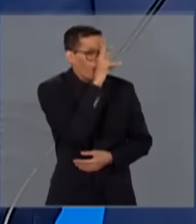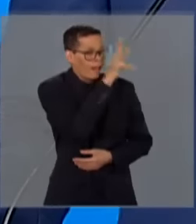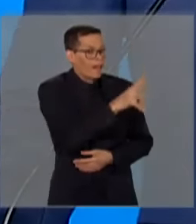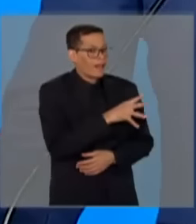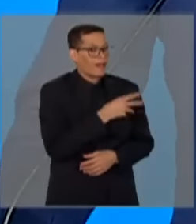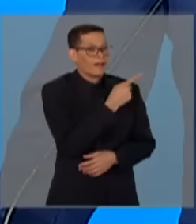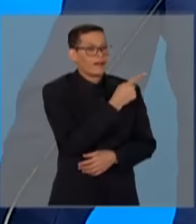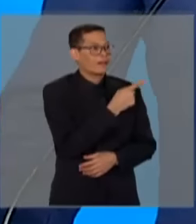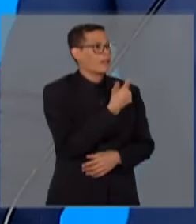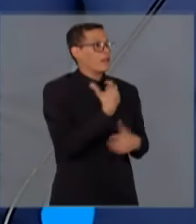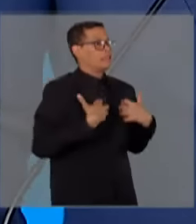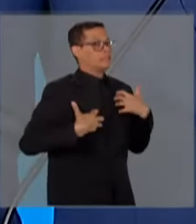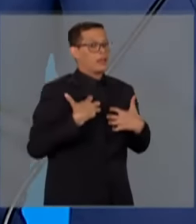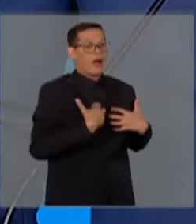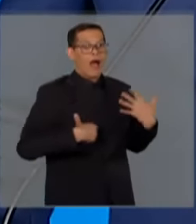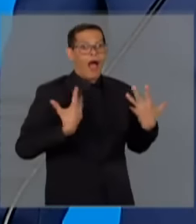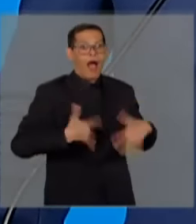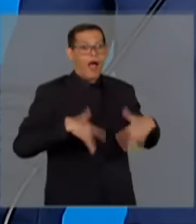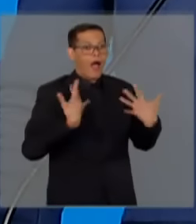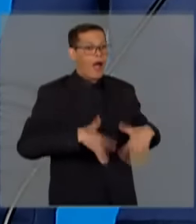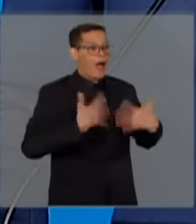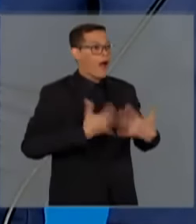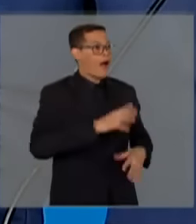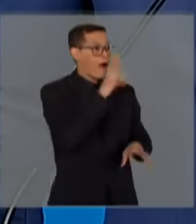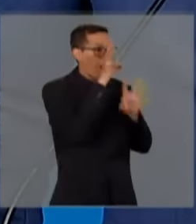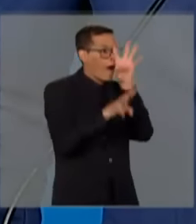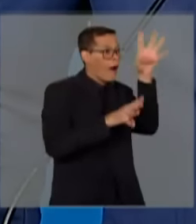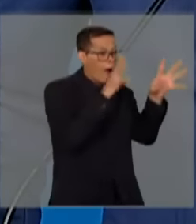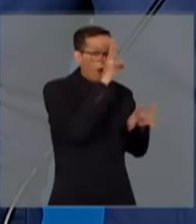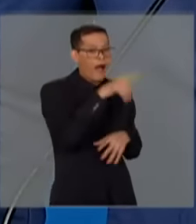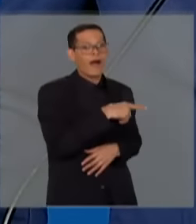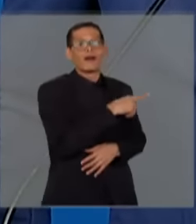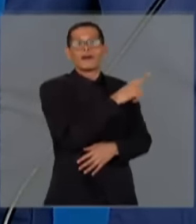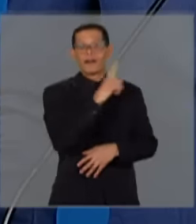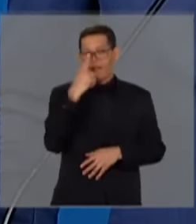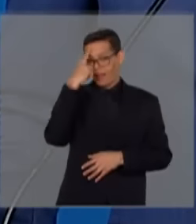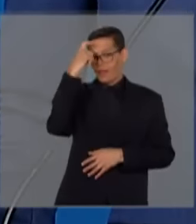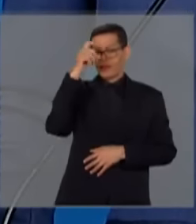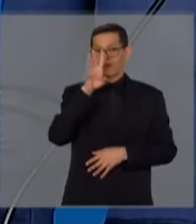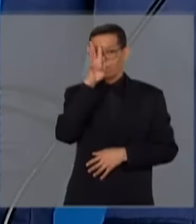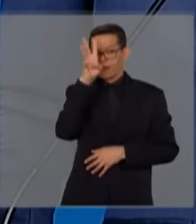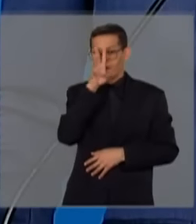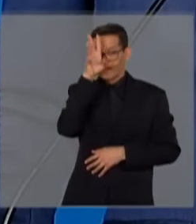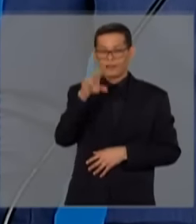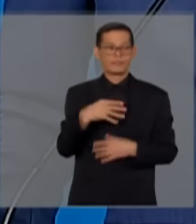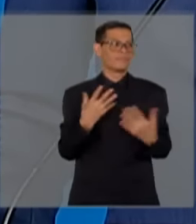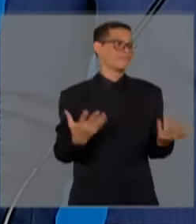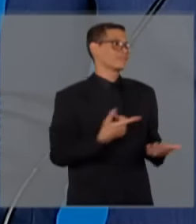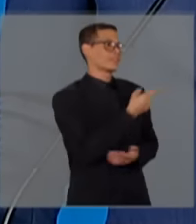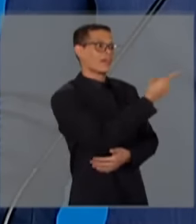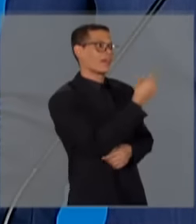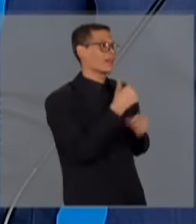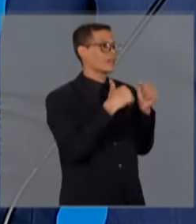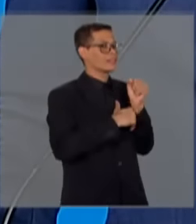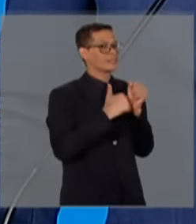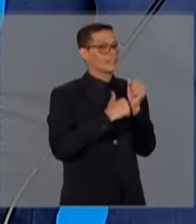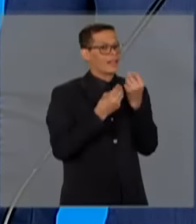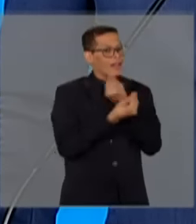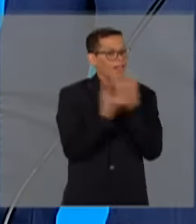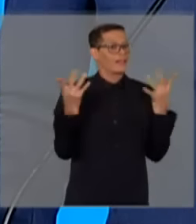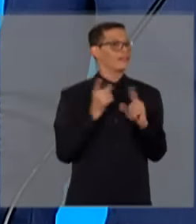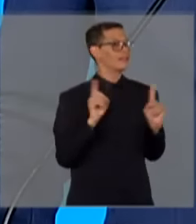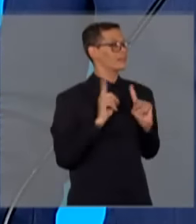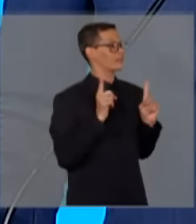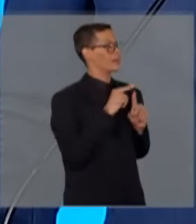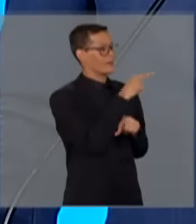ficou desesperado porque não consegue responder se abre o sigilo bancário gente sabe por que que ele não abre ele não abre